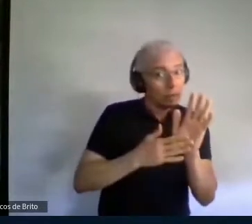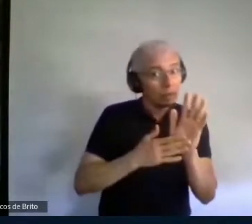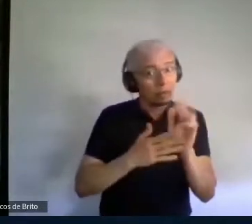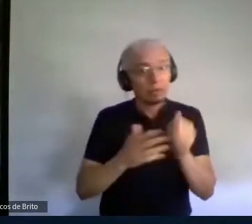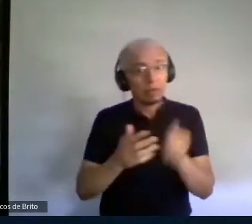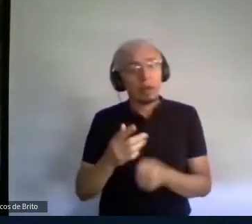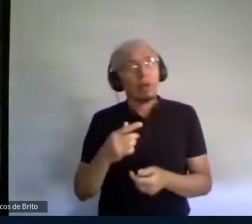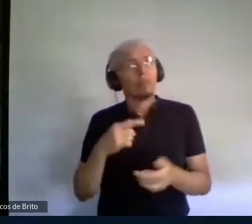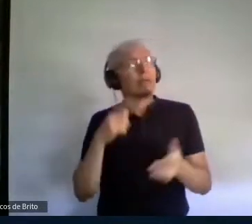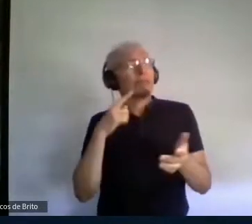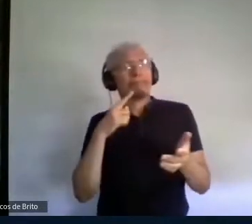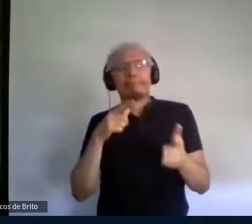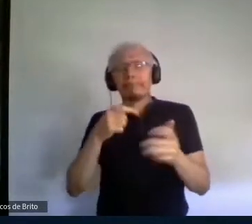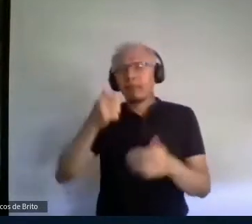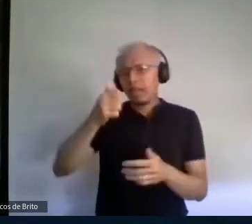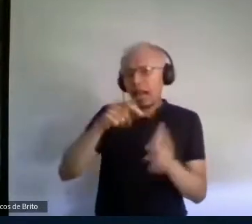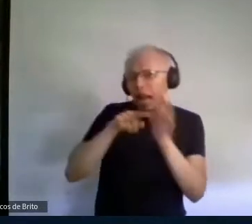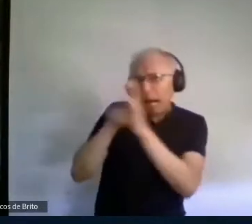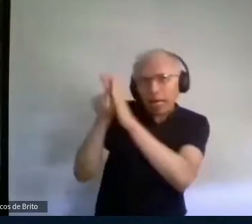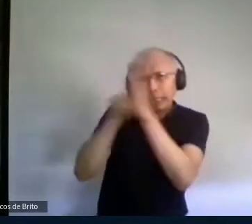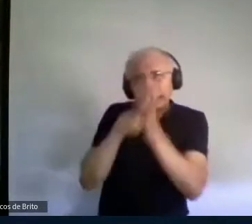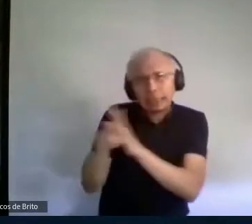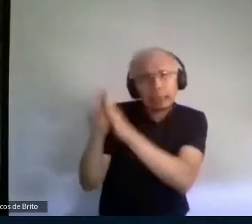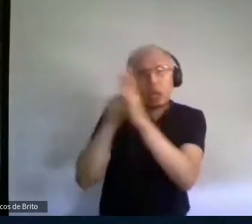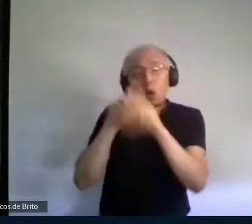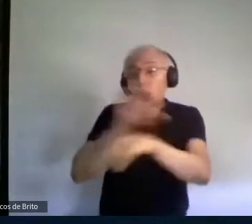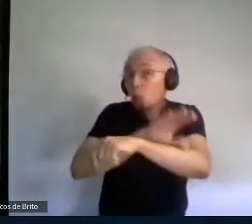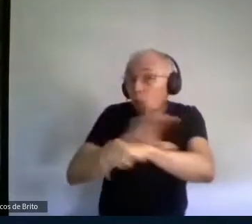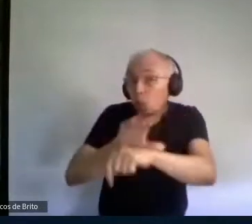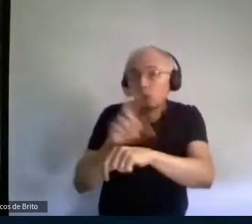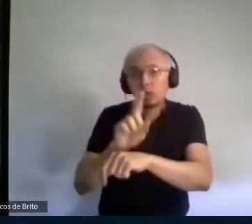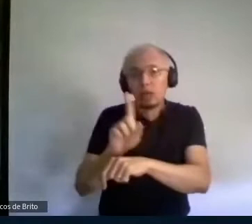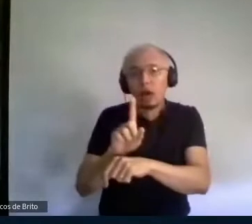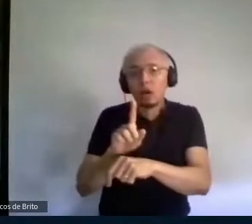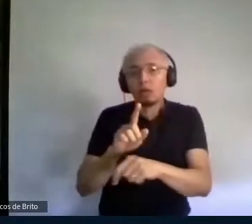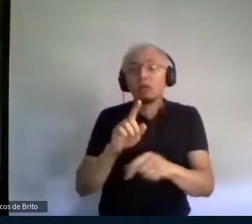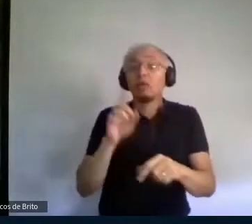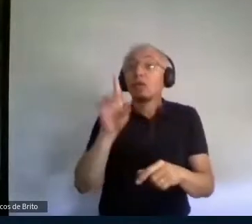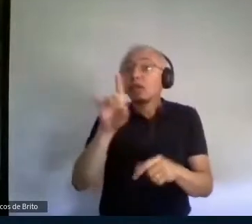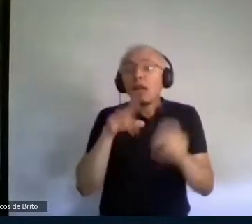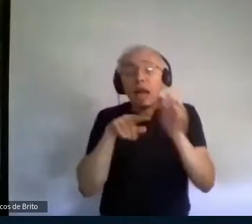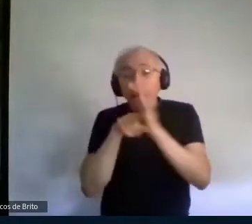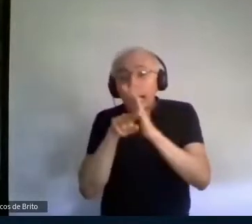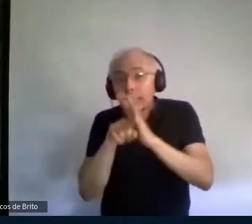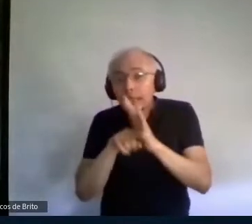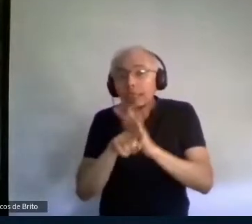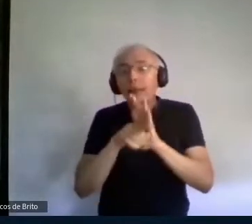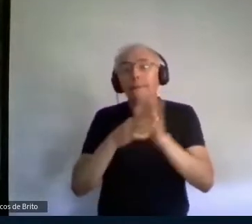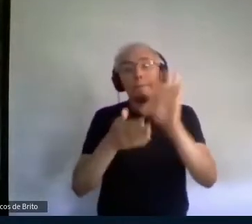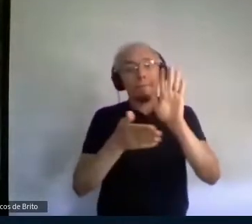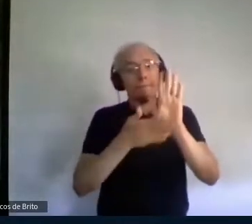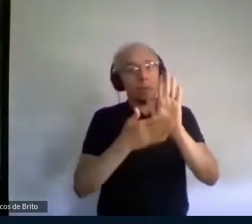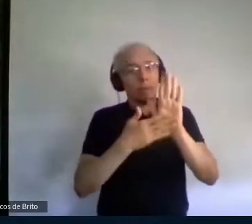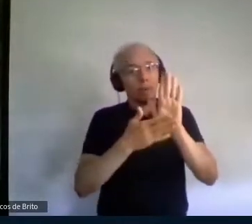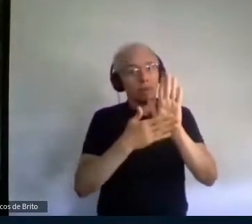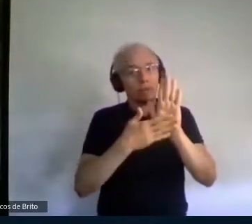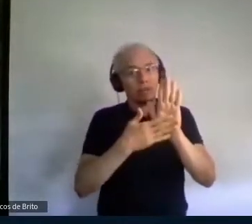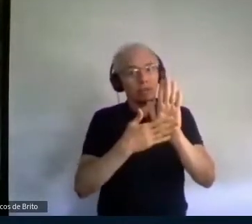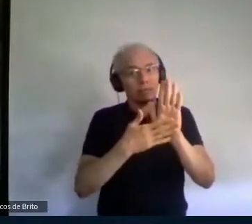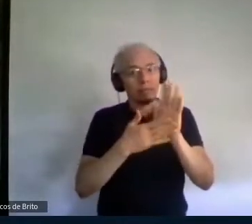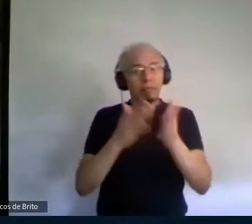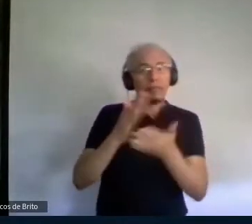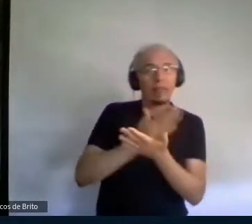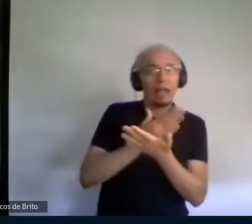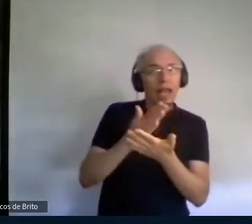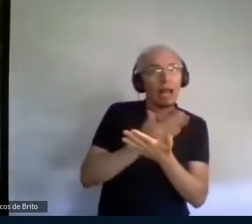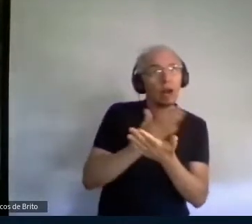não analisou o curso em si. Eu não vejo que você analisou o curso, mas analisou a proposta. Você mesmo, na sua fala, na sua defesa, você disse que em alguns momentos